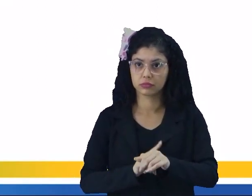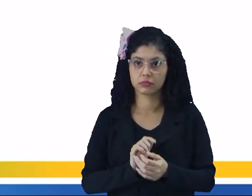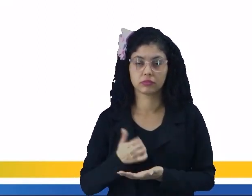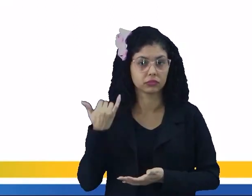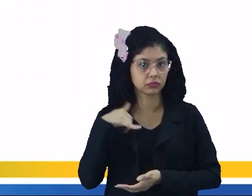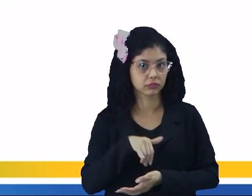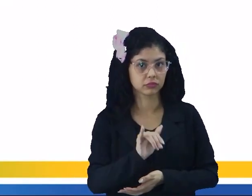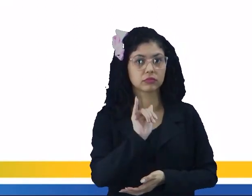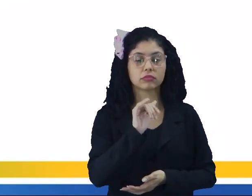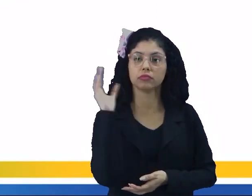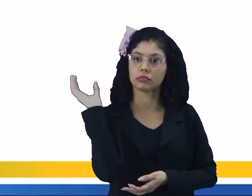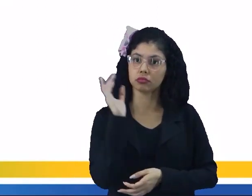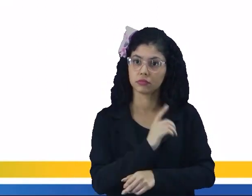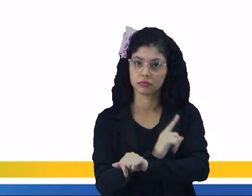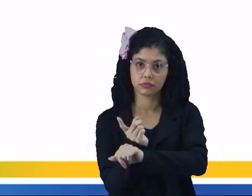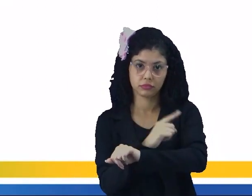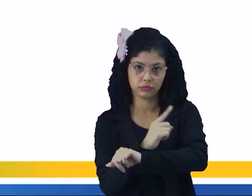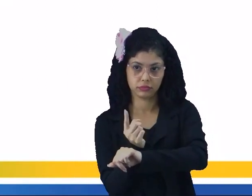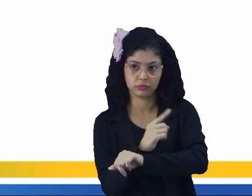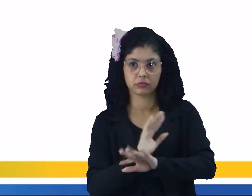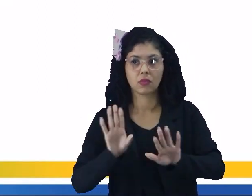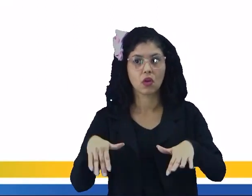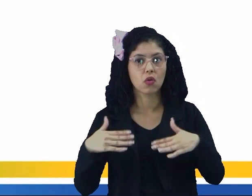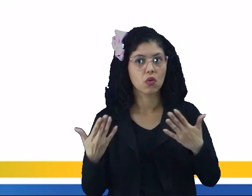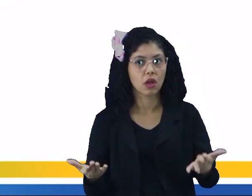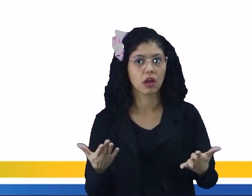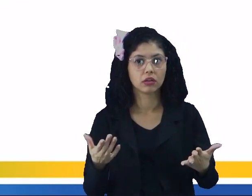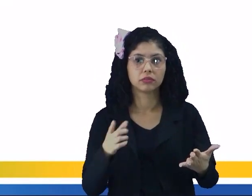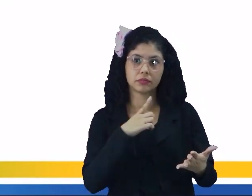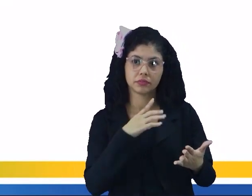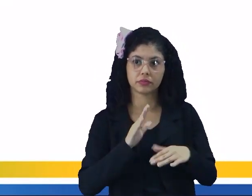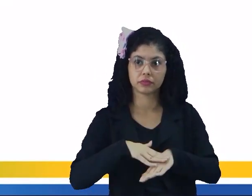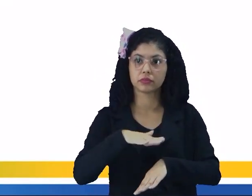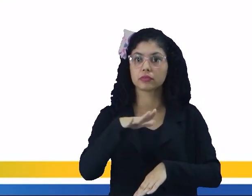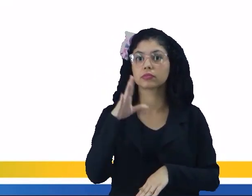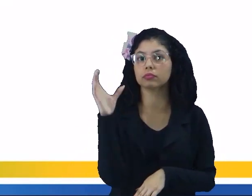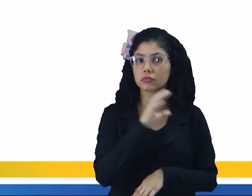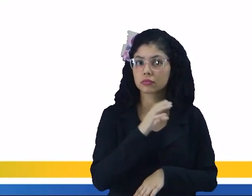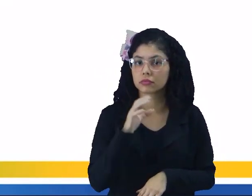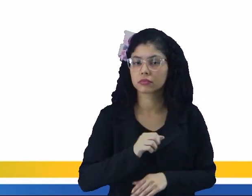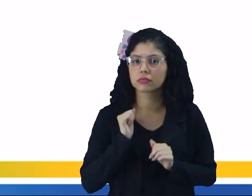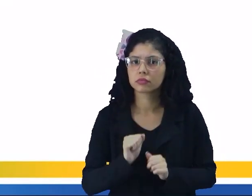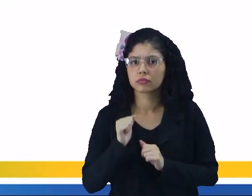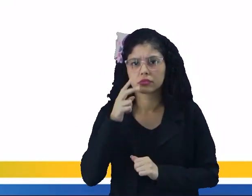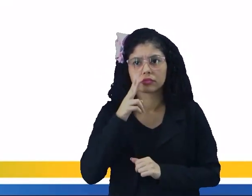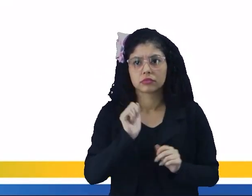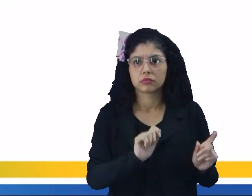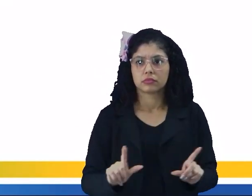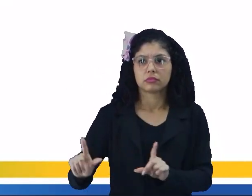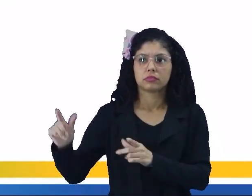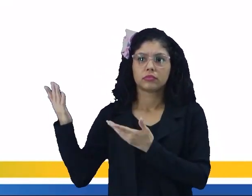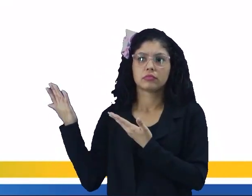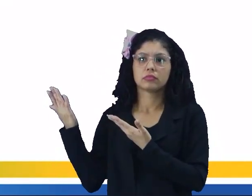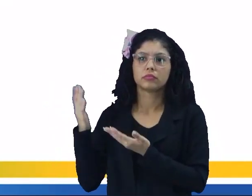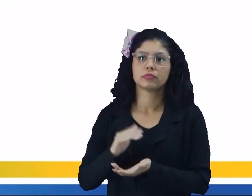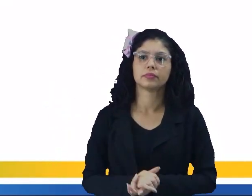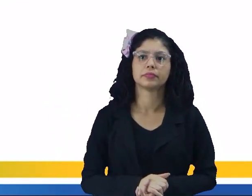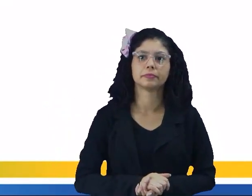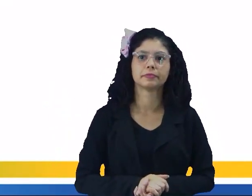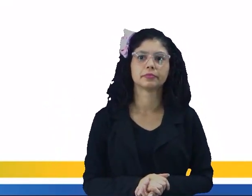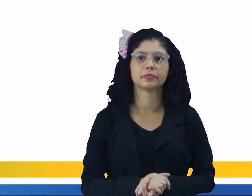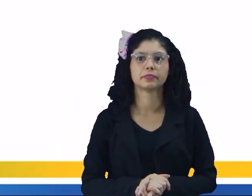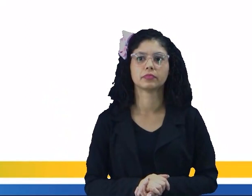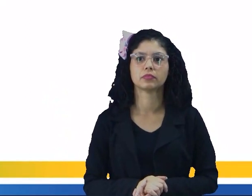Y vocês têm a aceleração. Qual é o cinto que atinge a maior aceleração que vocês podem ver no gráfico? Viram